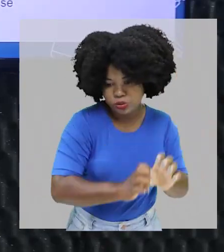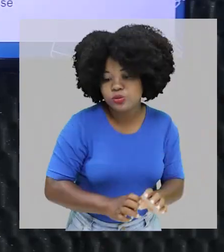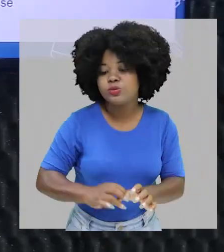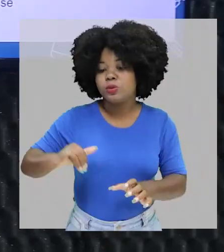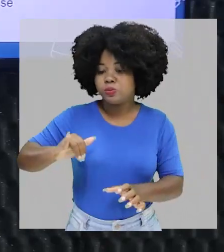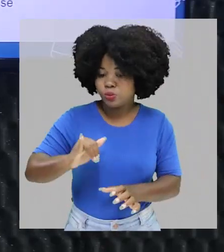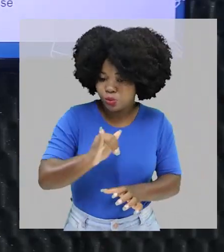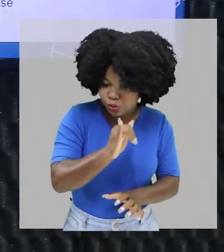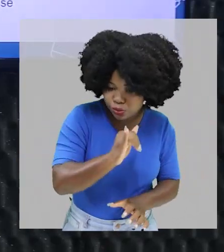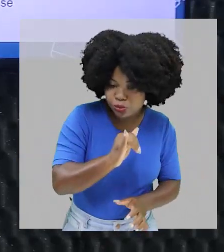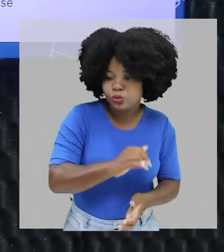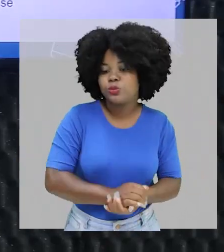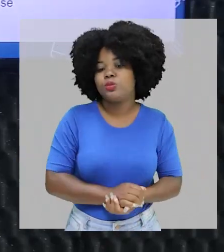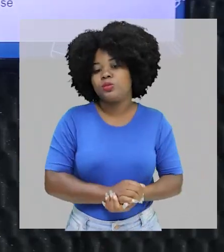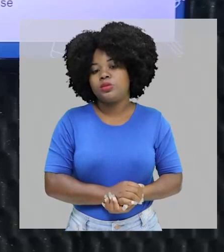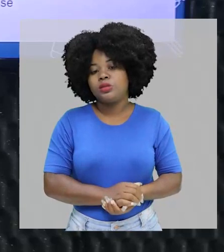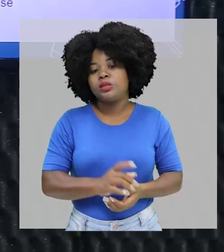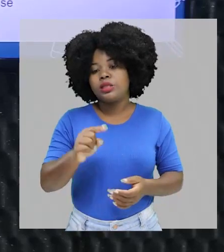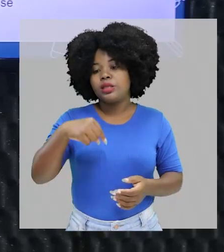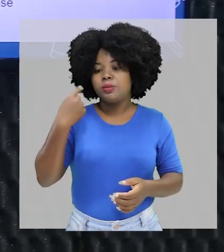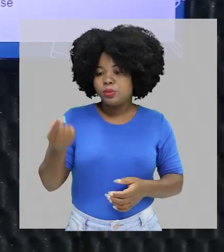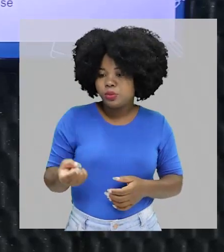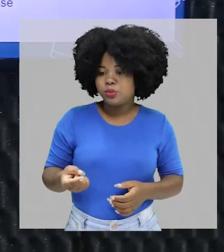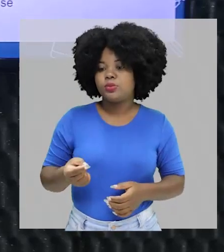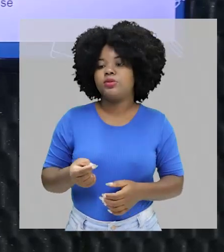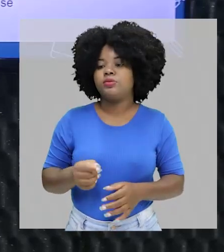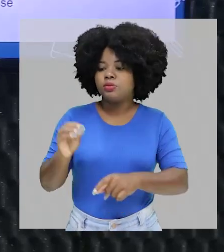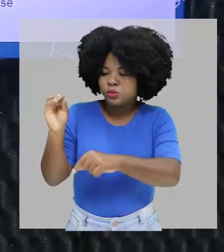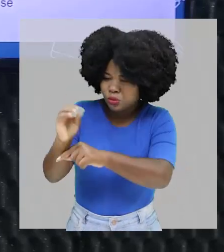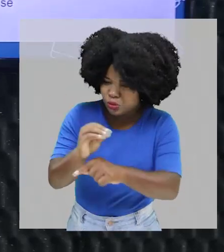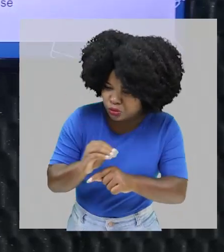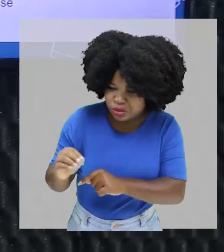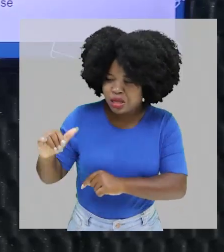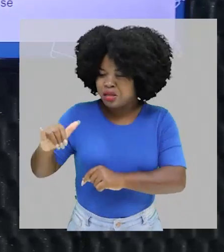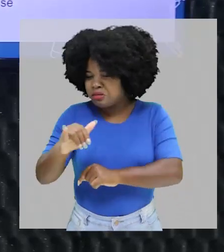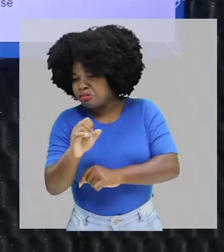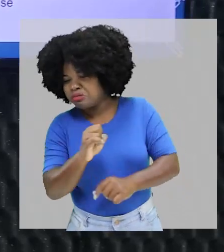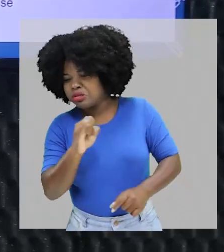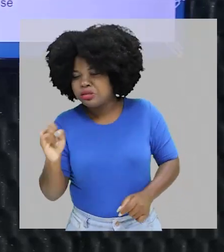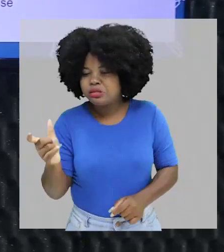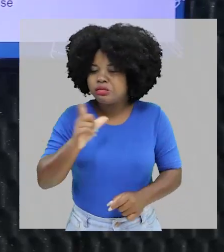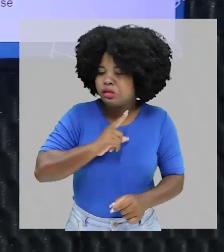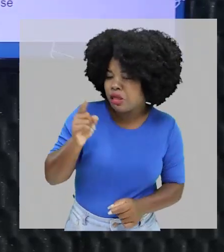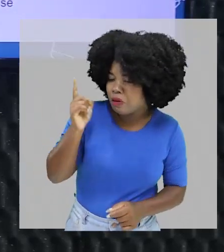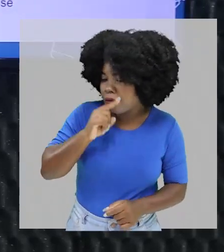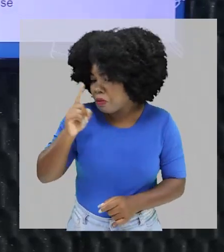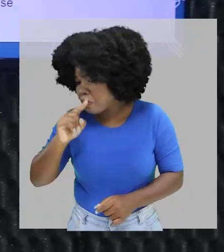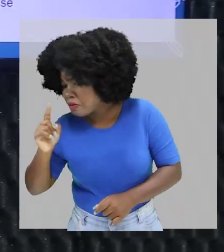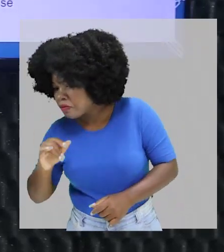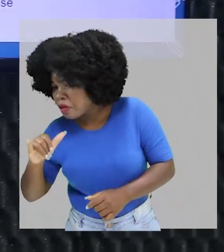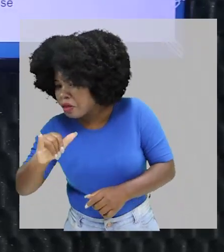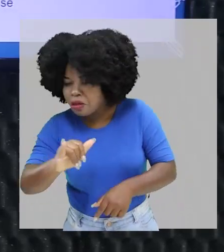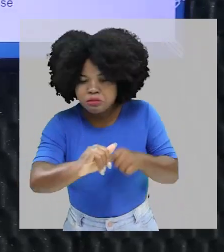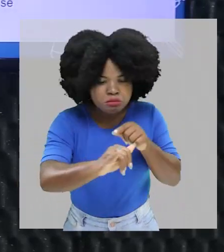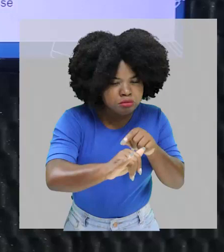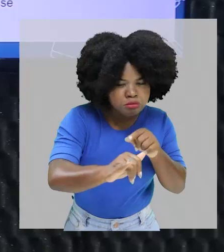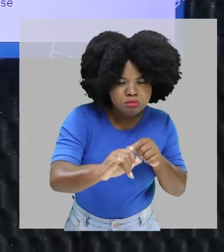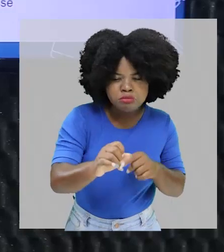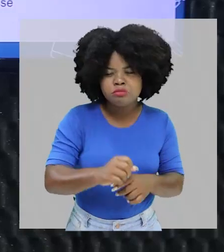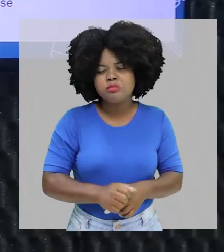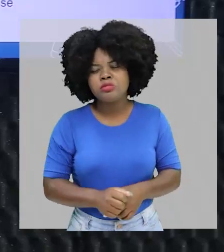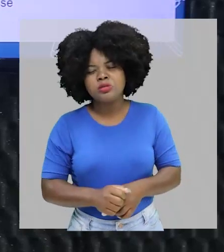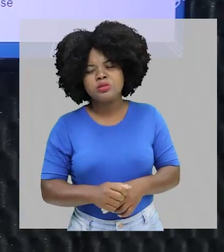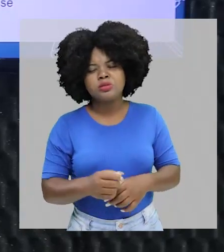aviões, depois na manutenção, para ver se há alguma falha devido a um certo tempo de